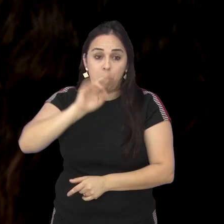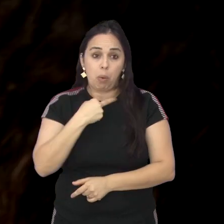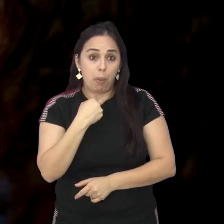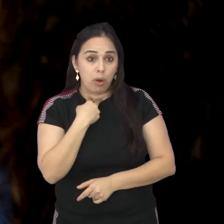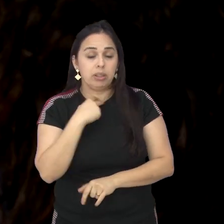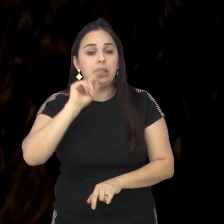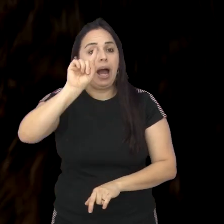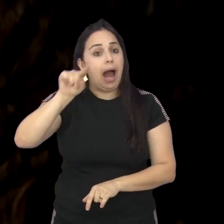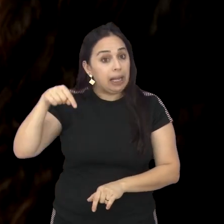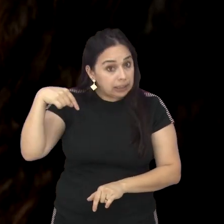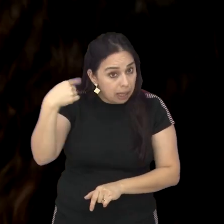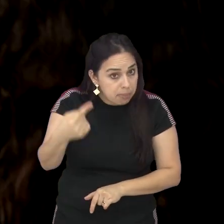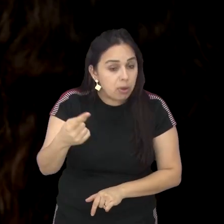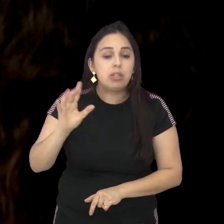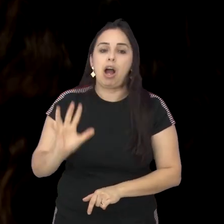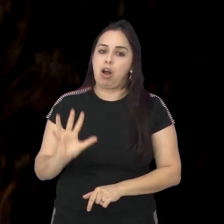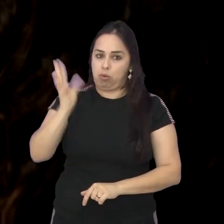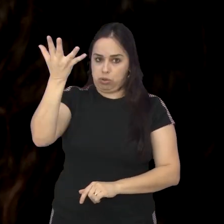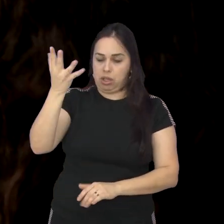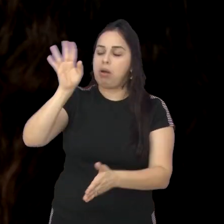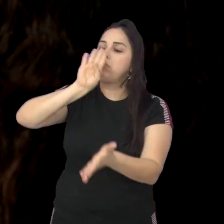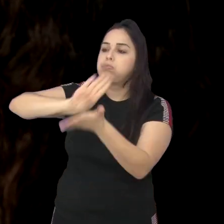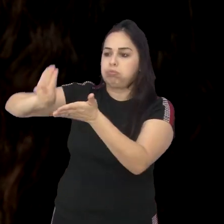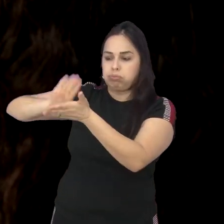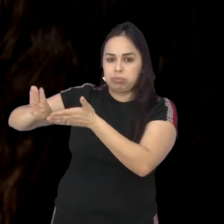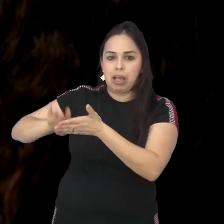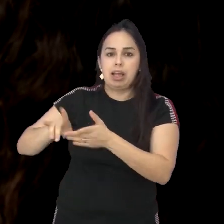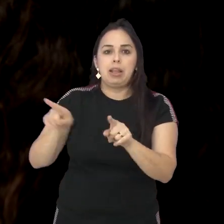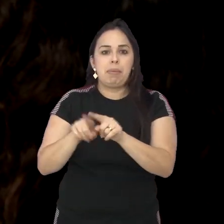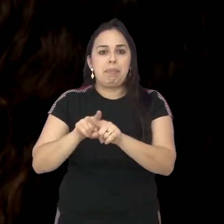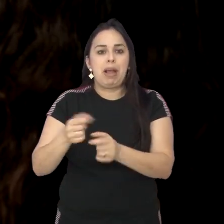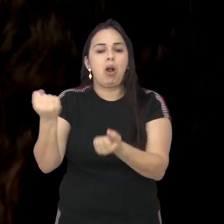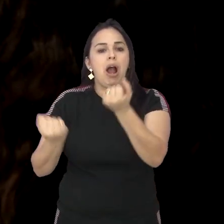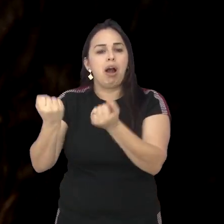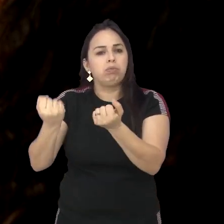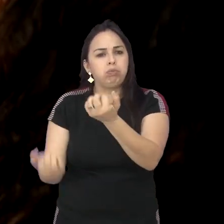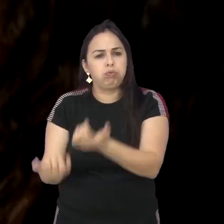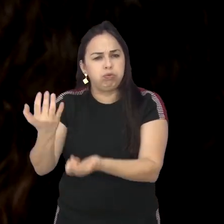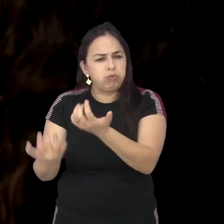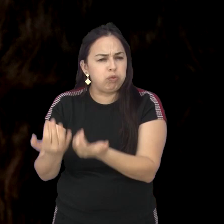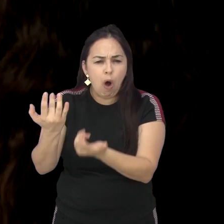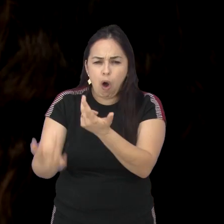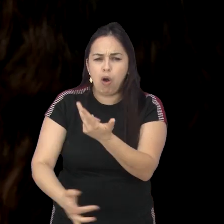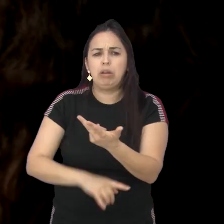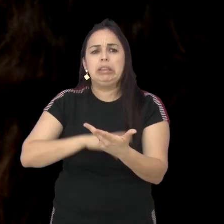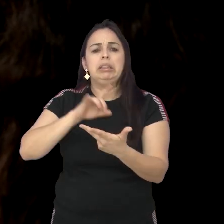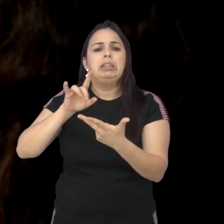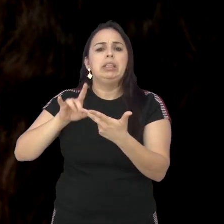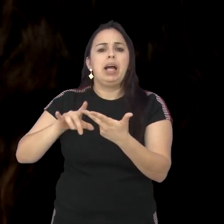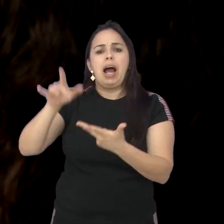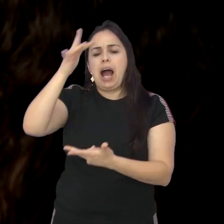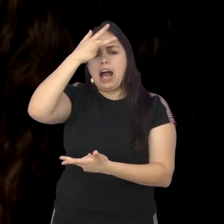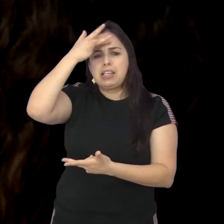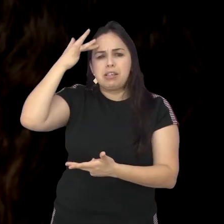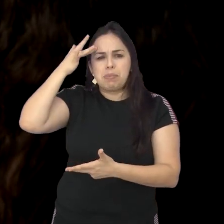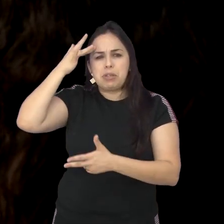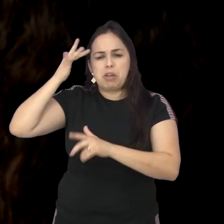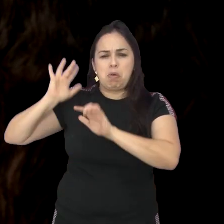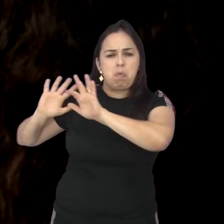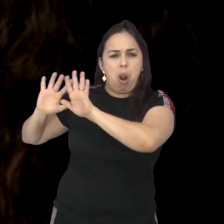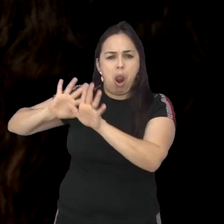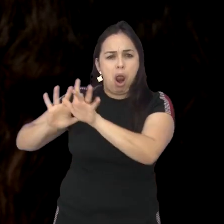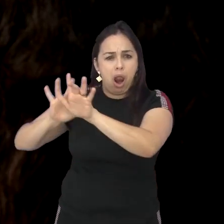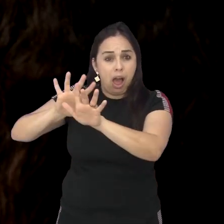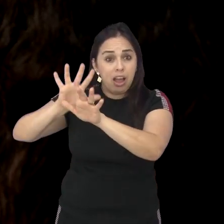aí teve aquela confusão toda, tinha carro pegando fogo para tudo quanto é lado do bairro, as pessoas foram para igrejas.